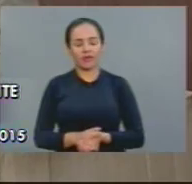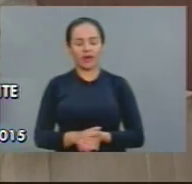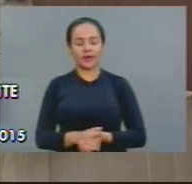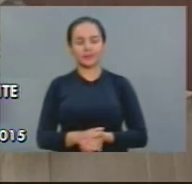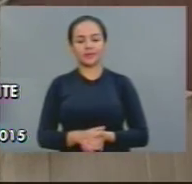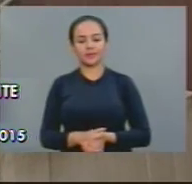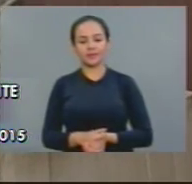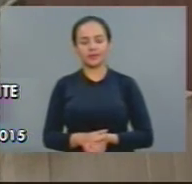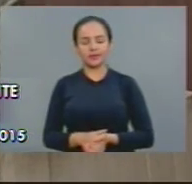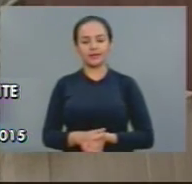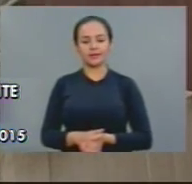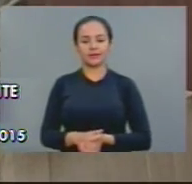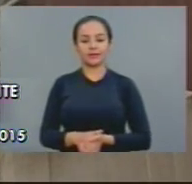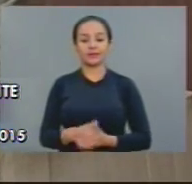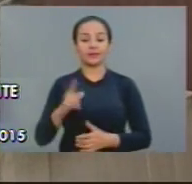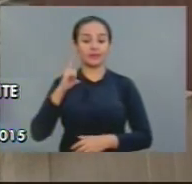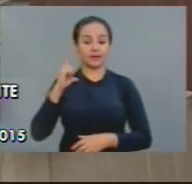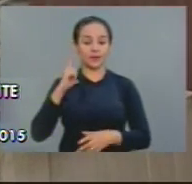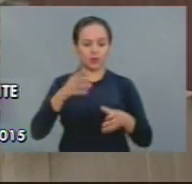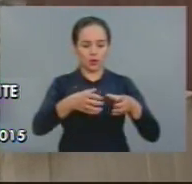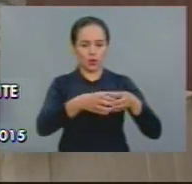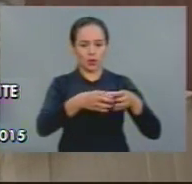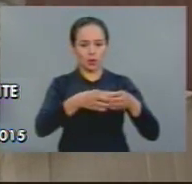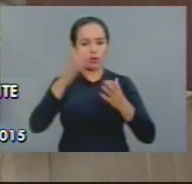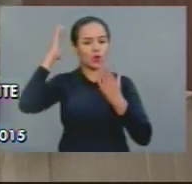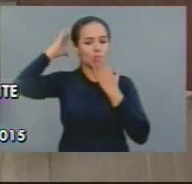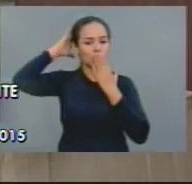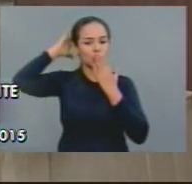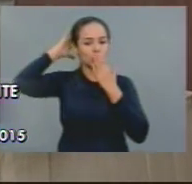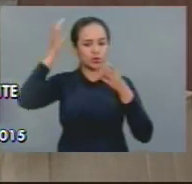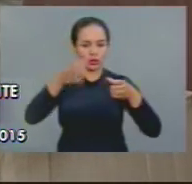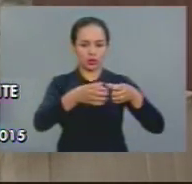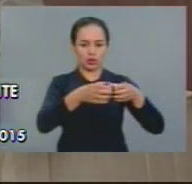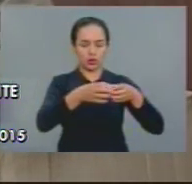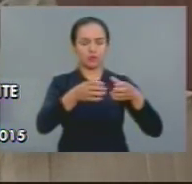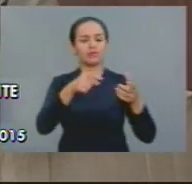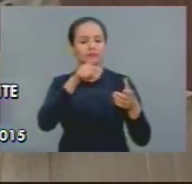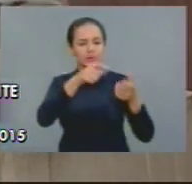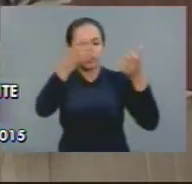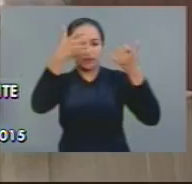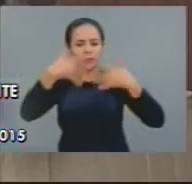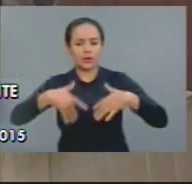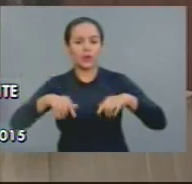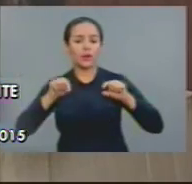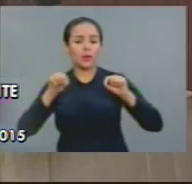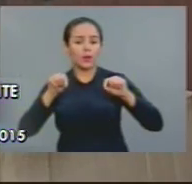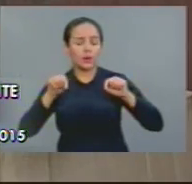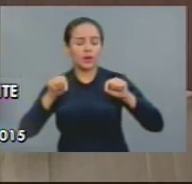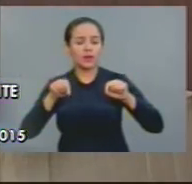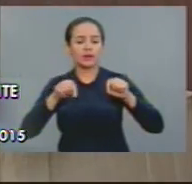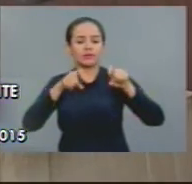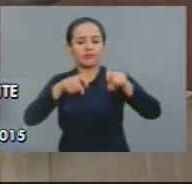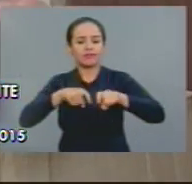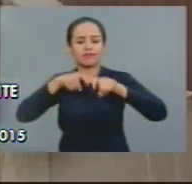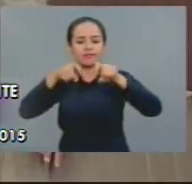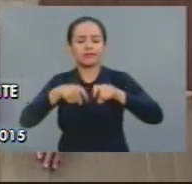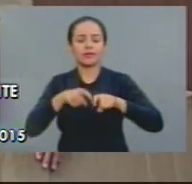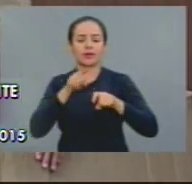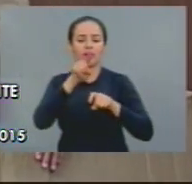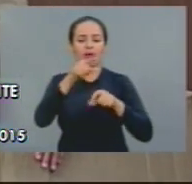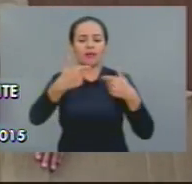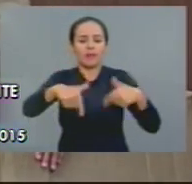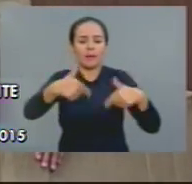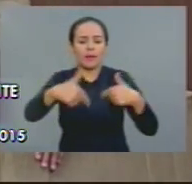Certa feita eu ouvi de uma liderança indígena que no enfrentamento ao agronegócio sabia da assimetria, da injustiça